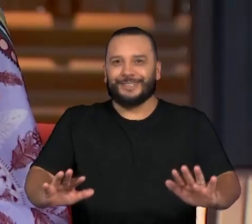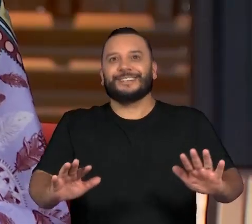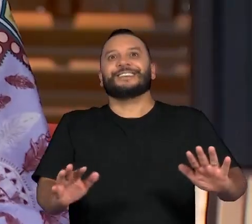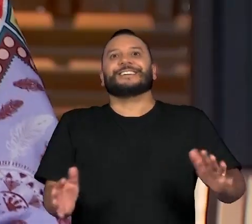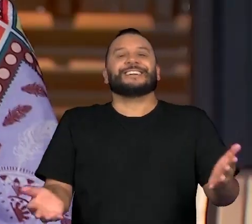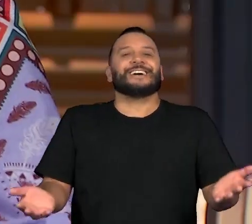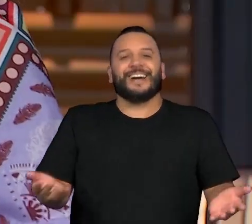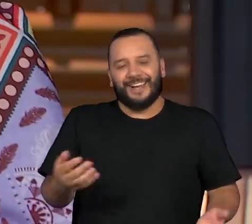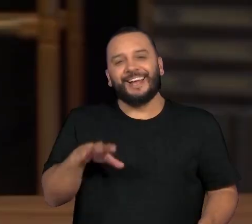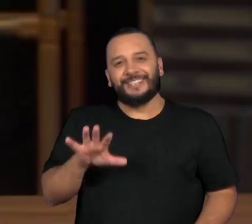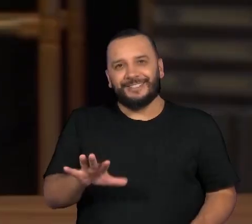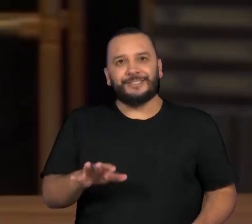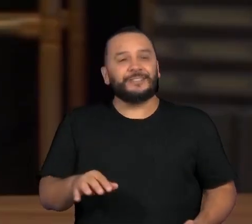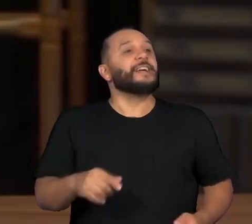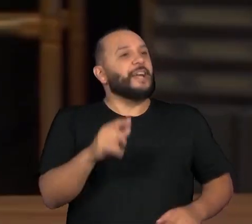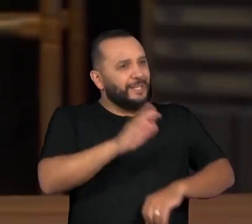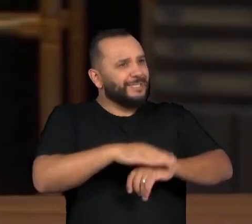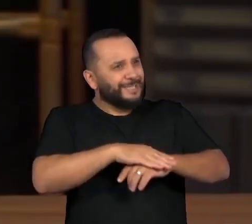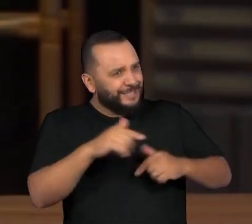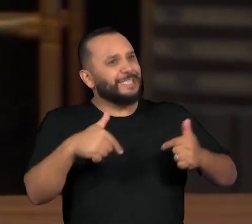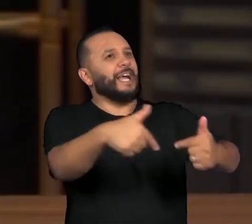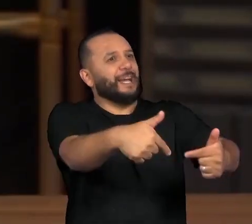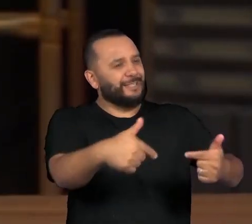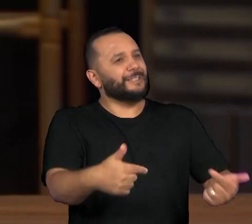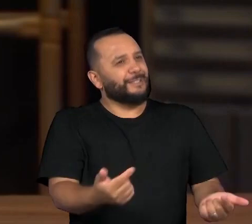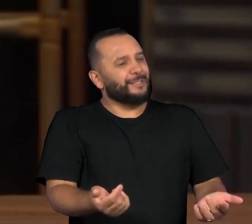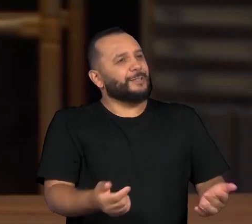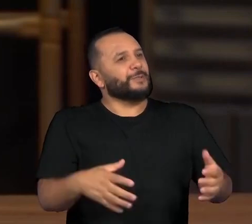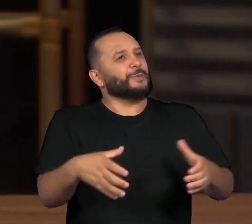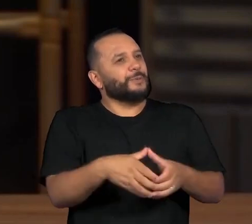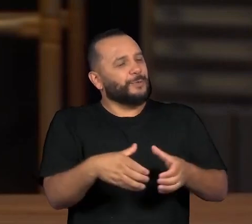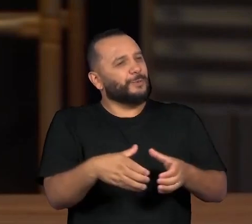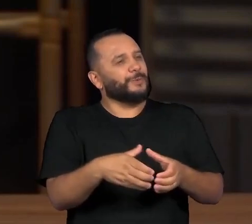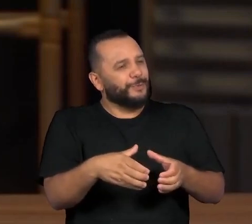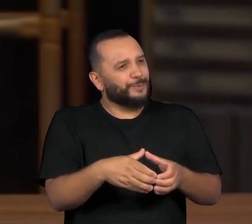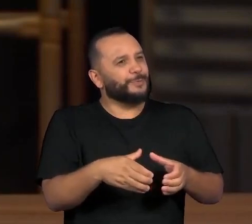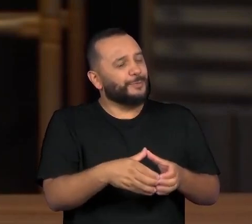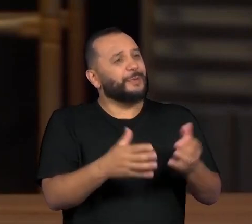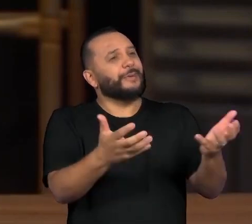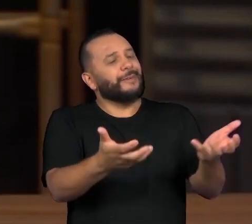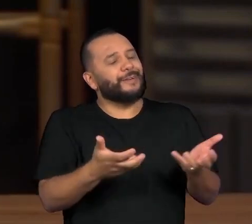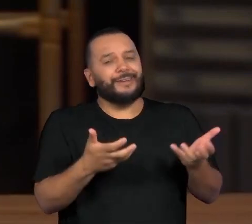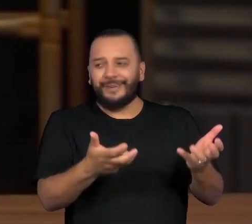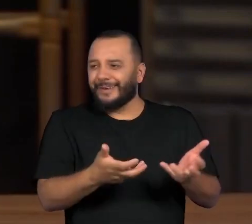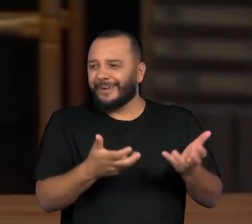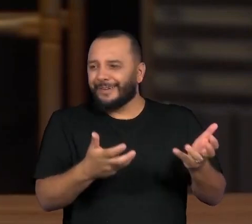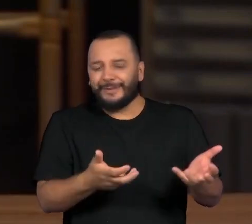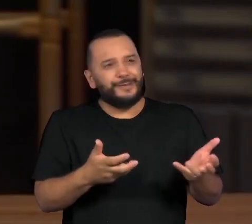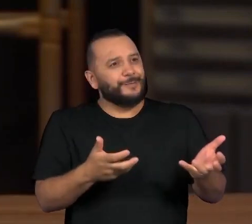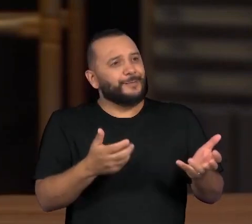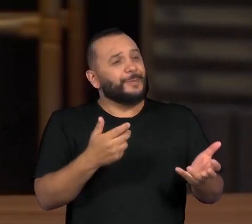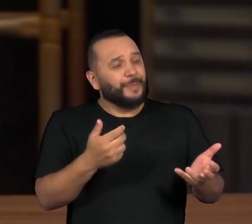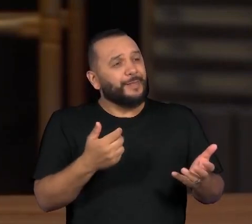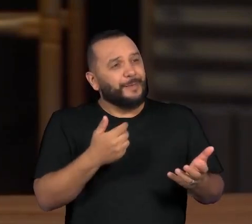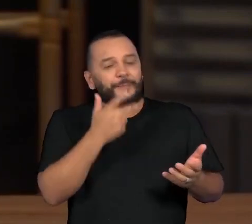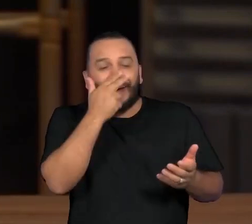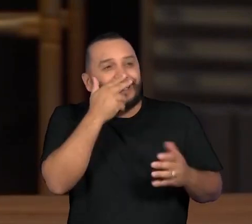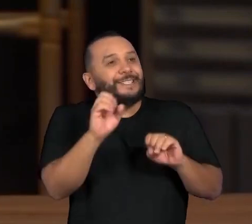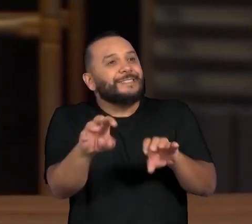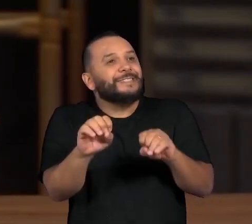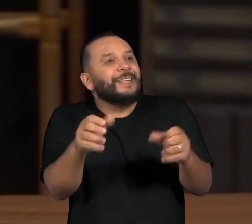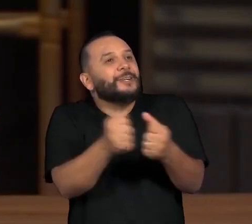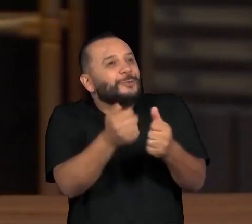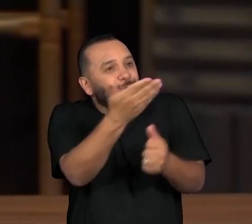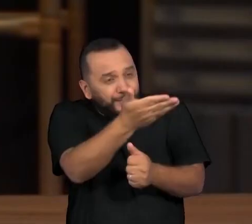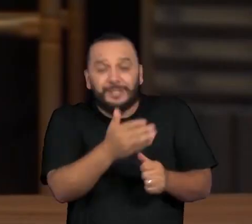É isso. É um engajamento absoluto, de uma classe querendo dar aula junto com você. É isso